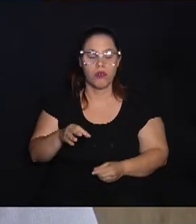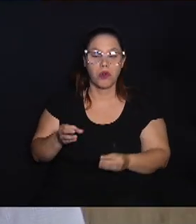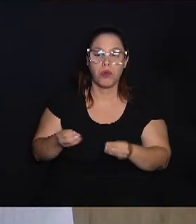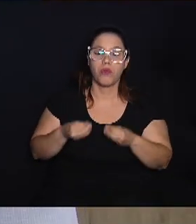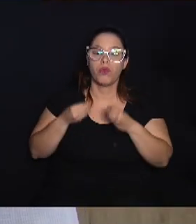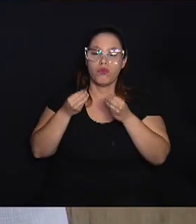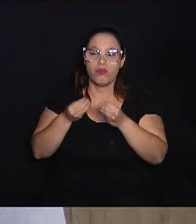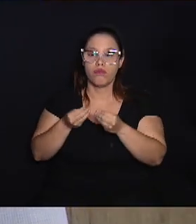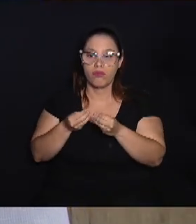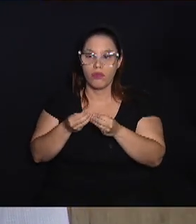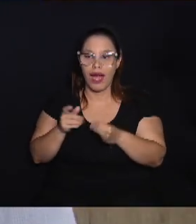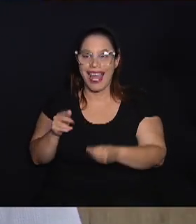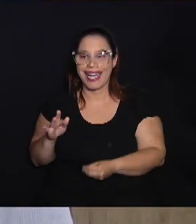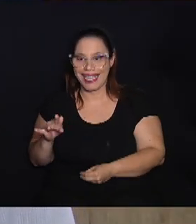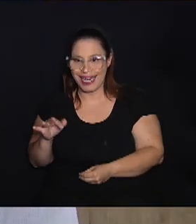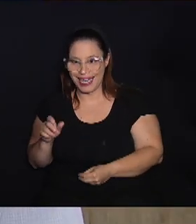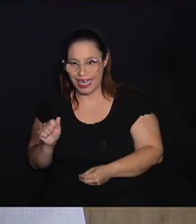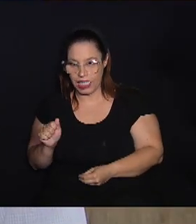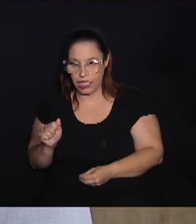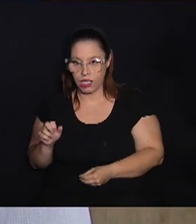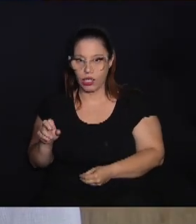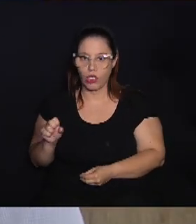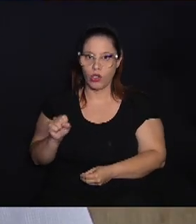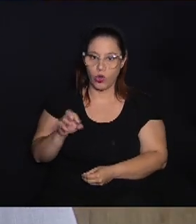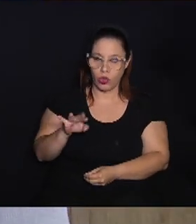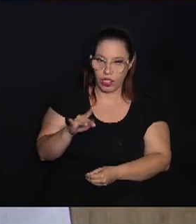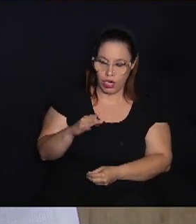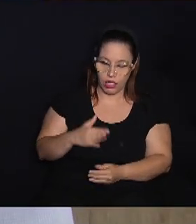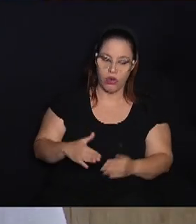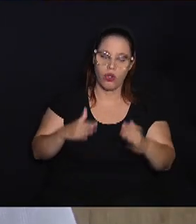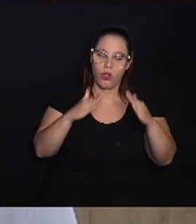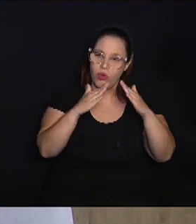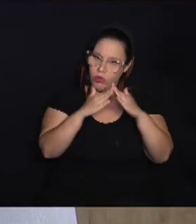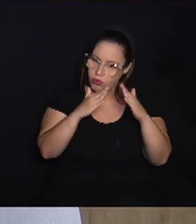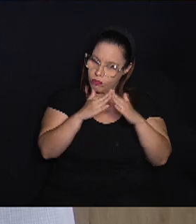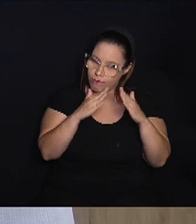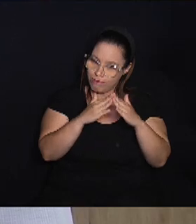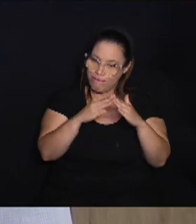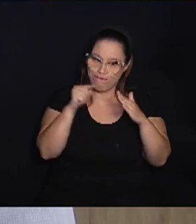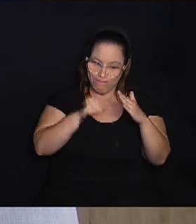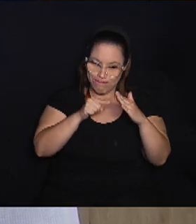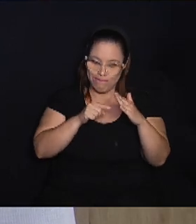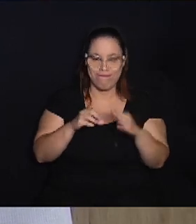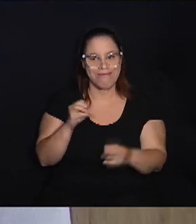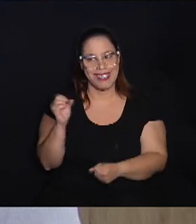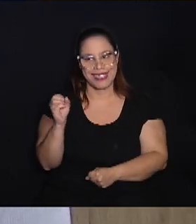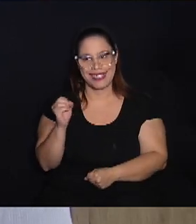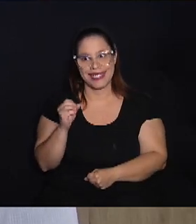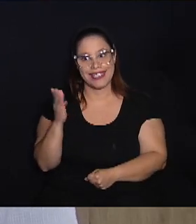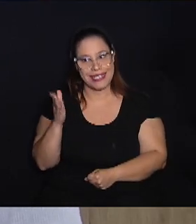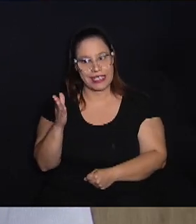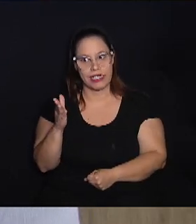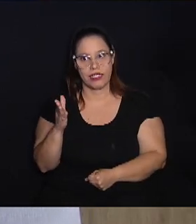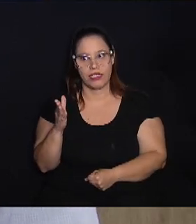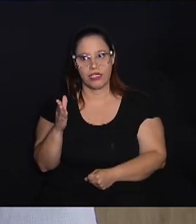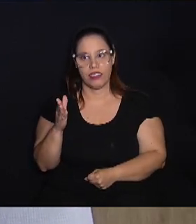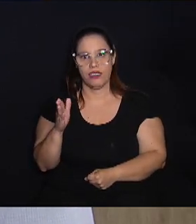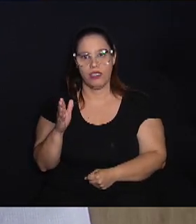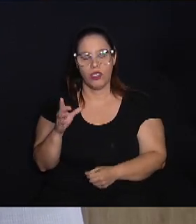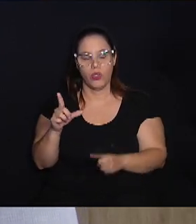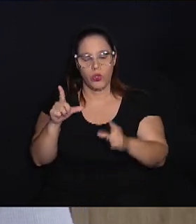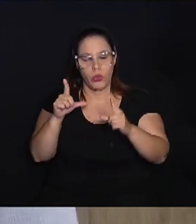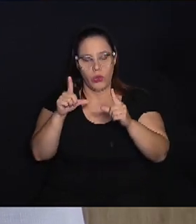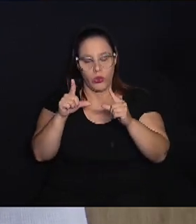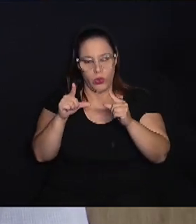Com assistência social, com habitação, principalmente, que Campinas é zero nesse sentido, a gente consegue ir diminuindo